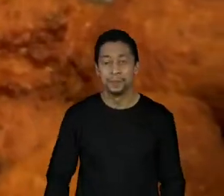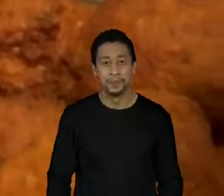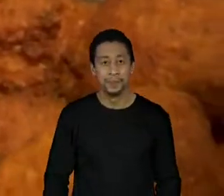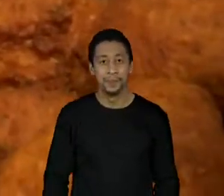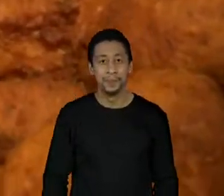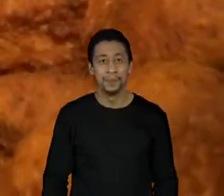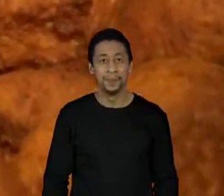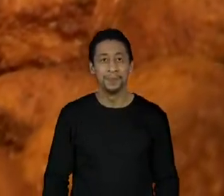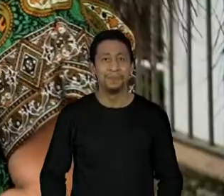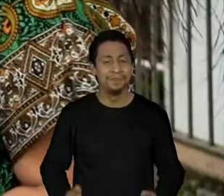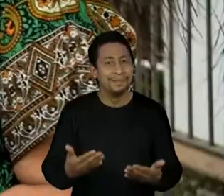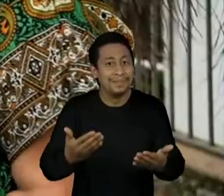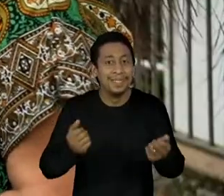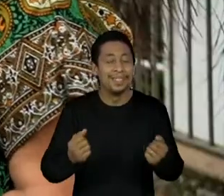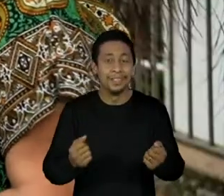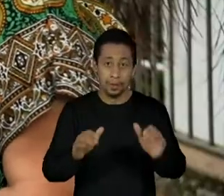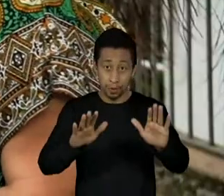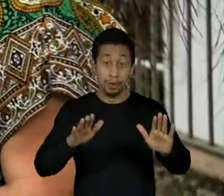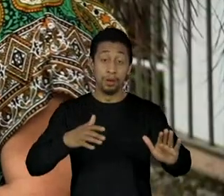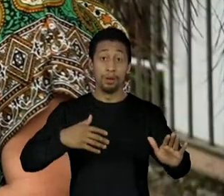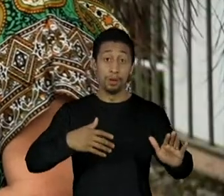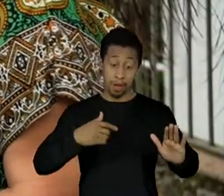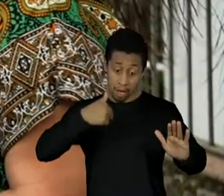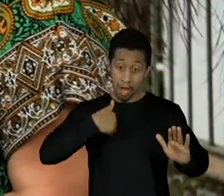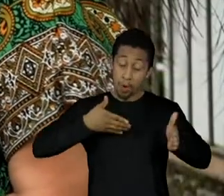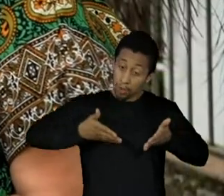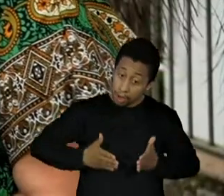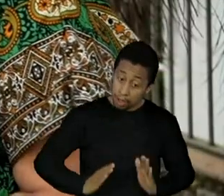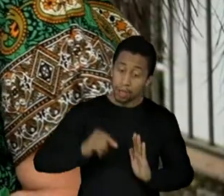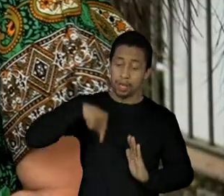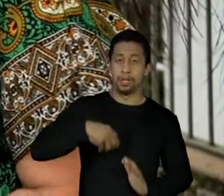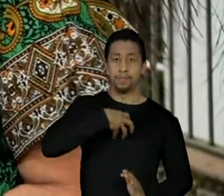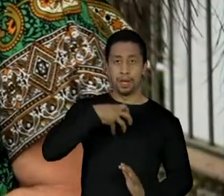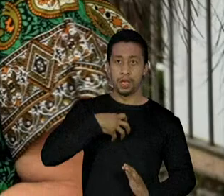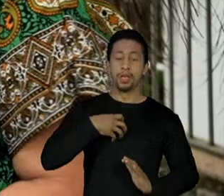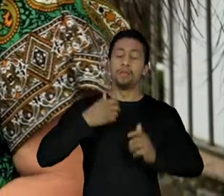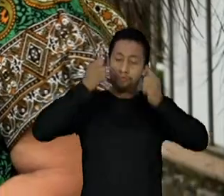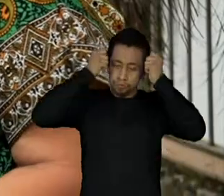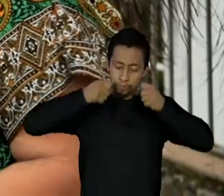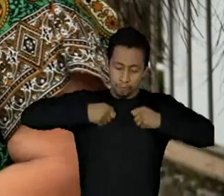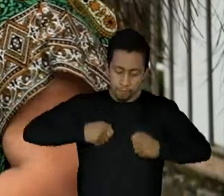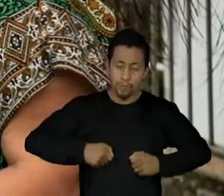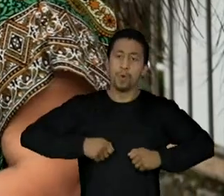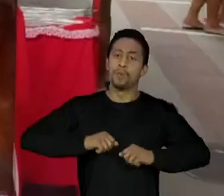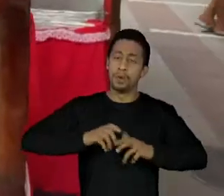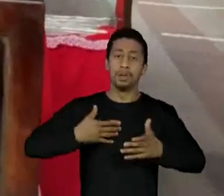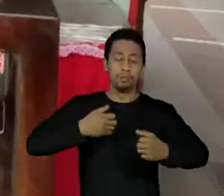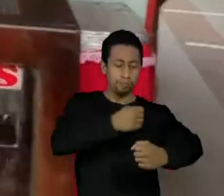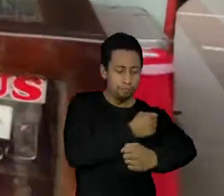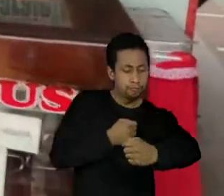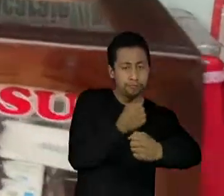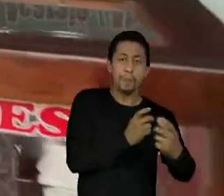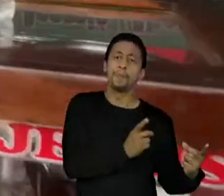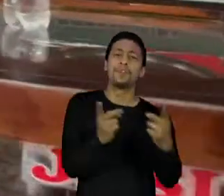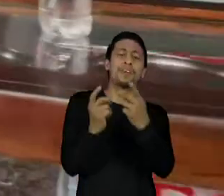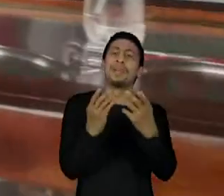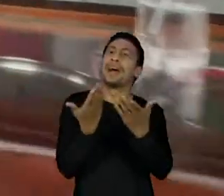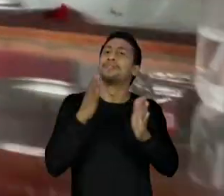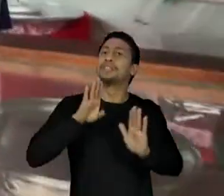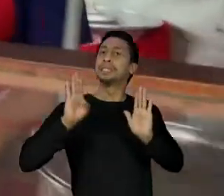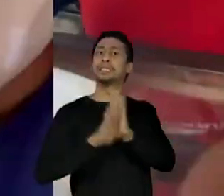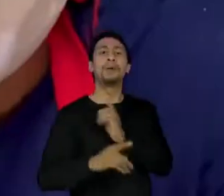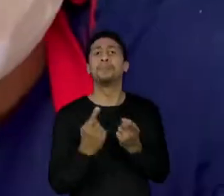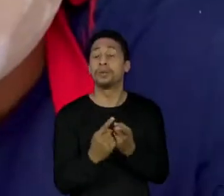Por que tirar do tabuleiro da baiana a sua única fonte de renda? Por que você não se veste de